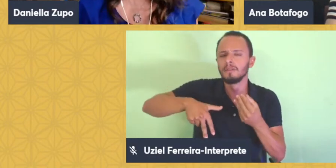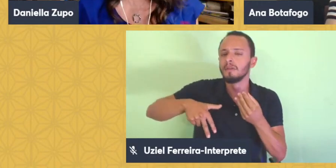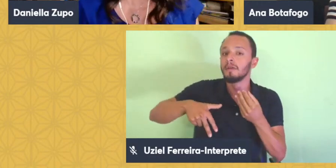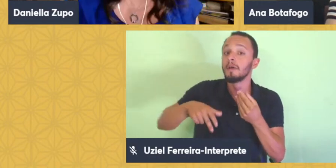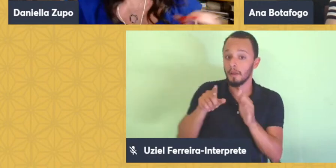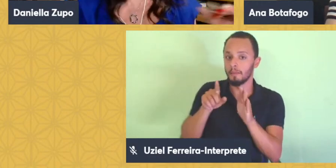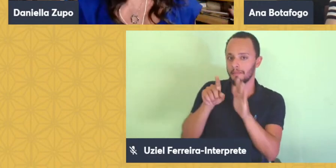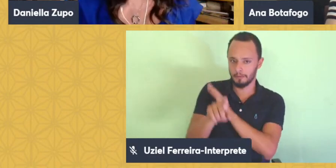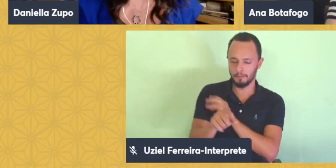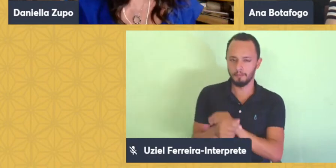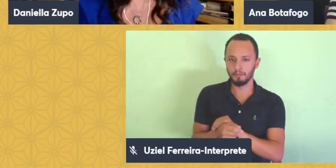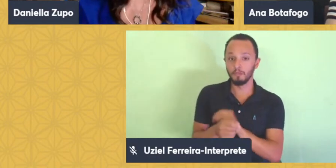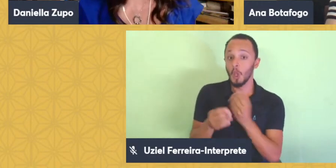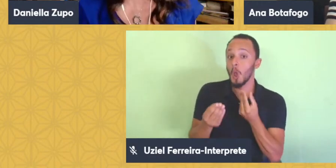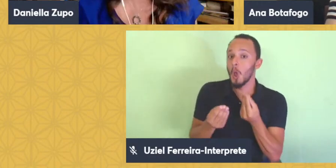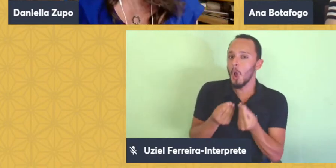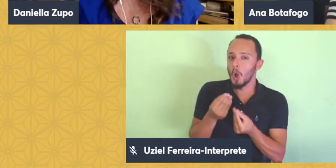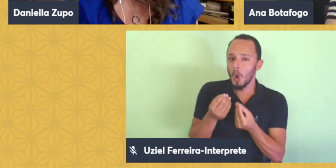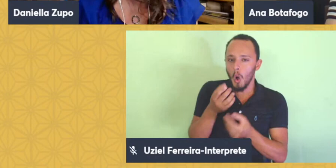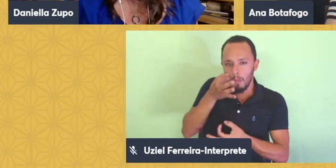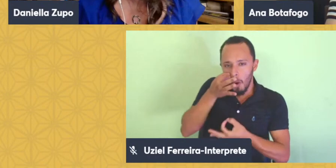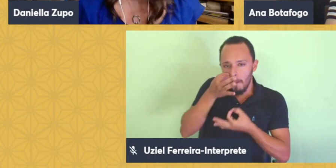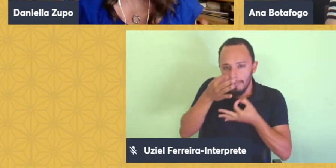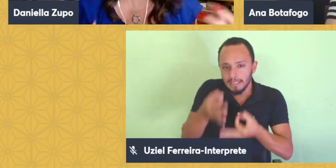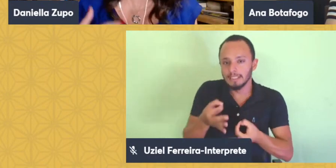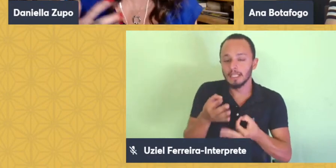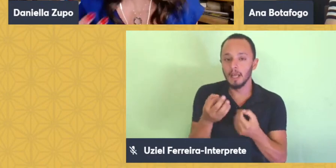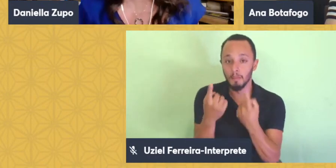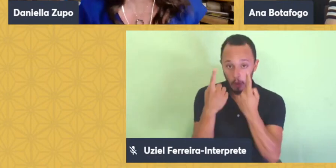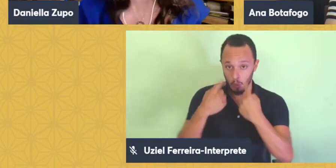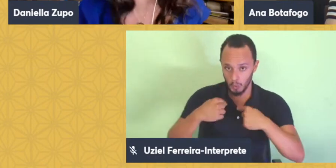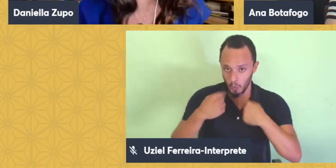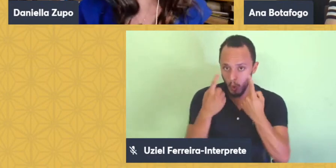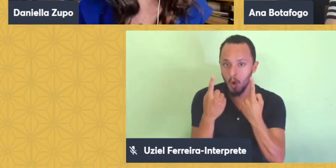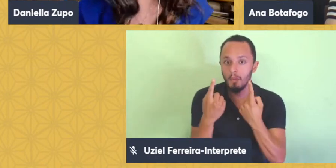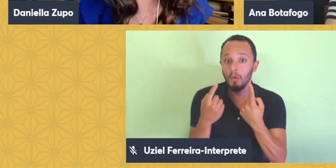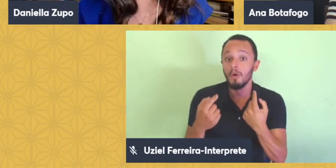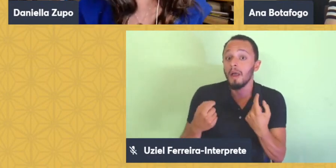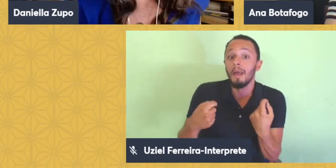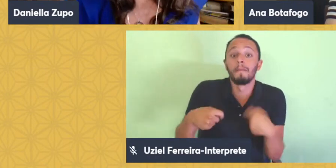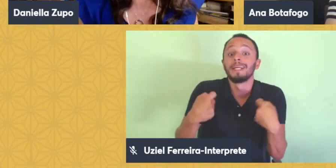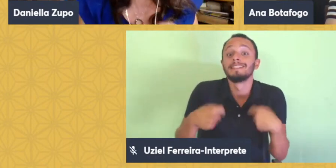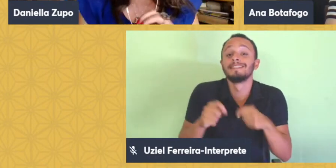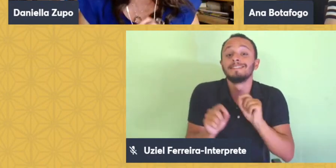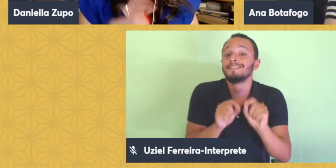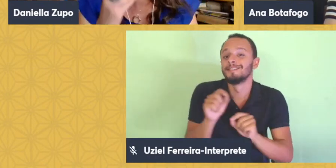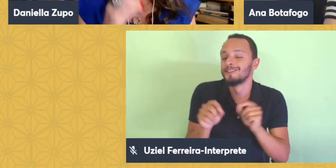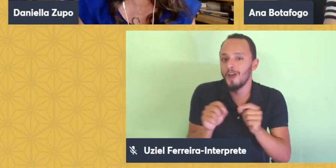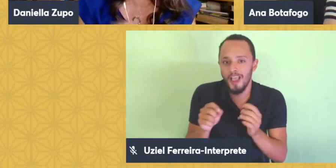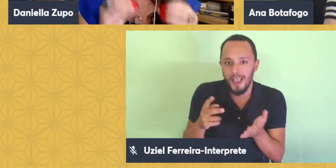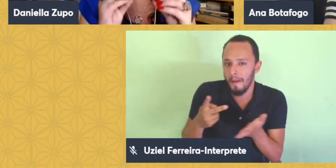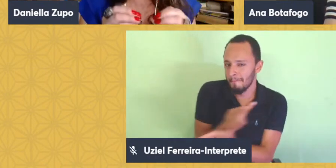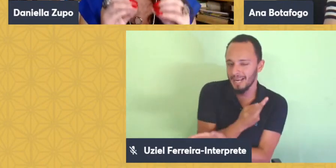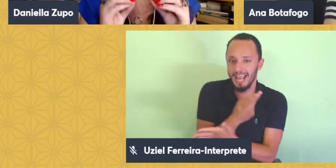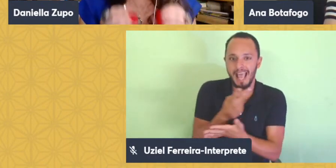do que é necessário para você realizar a cena e como voce relaciona isso com que